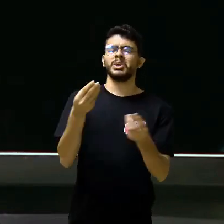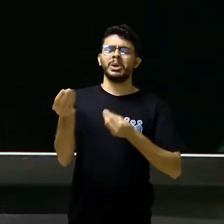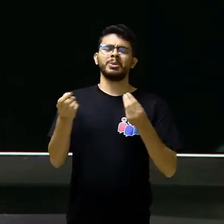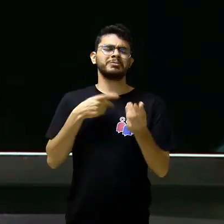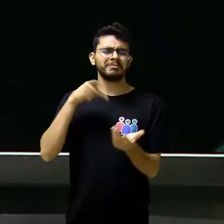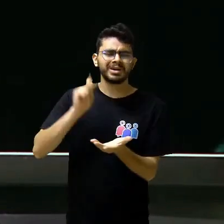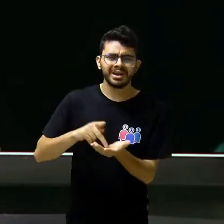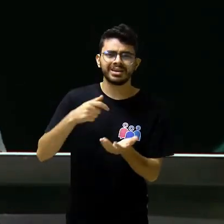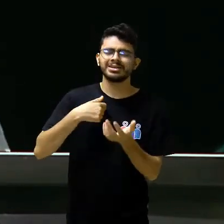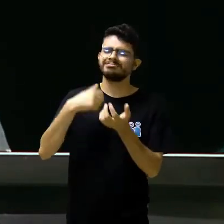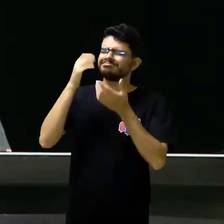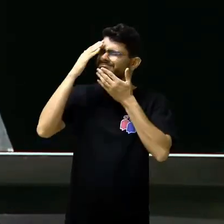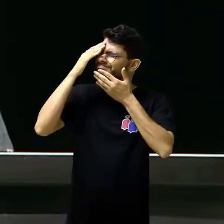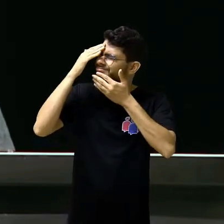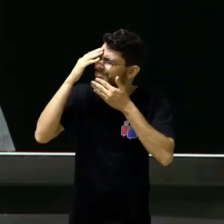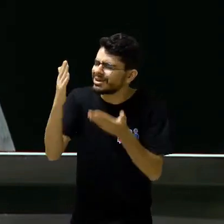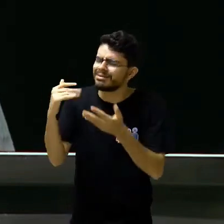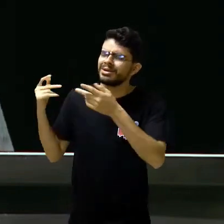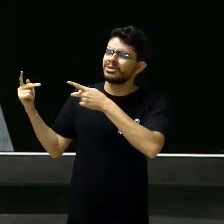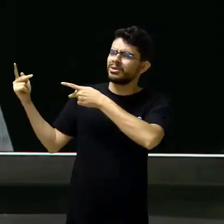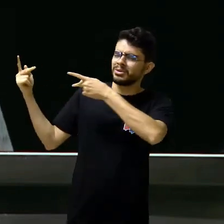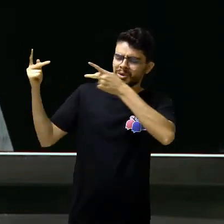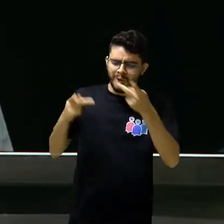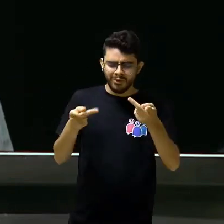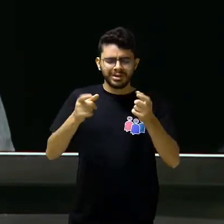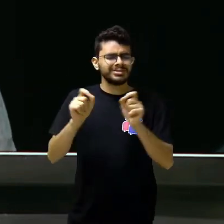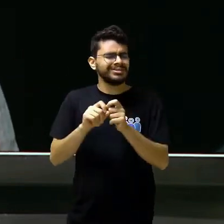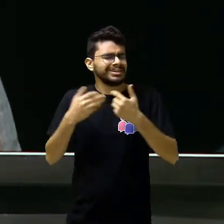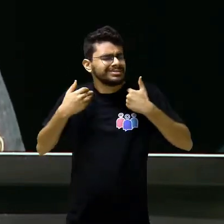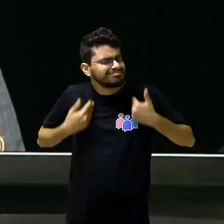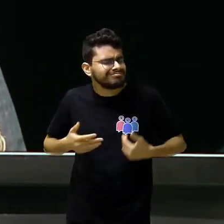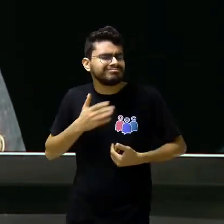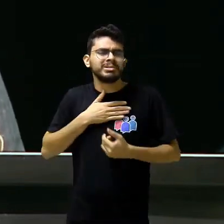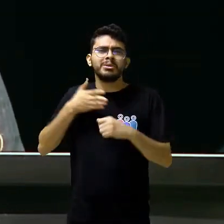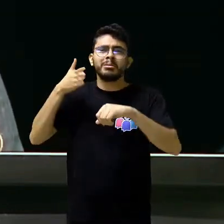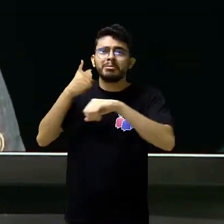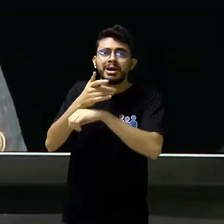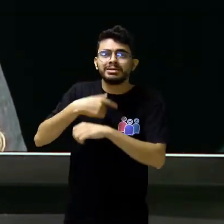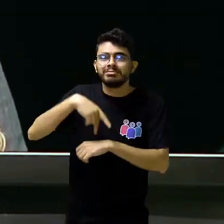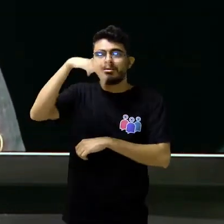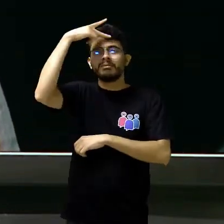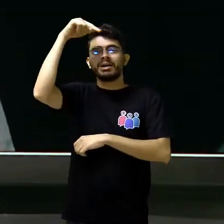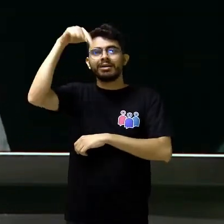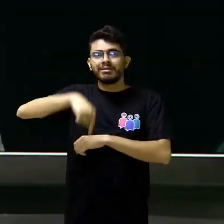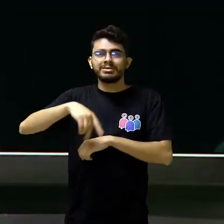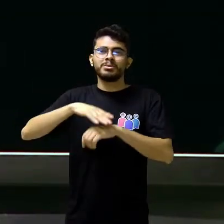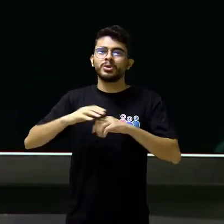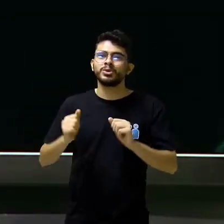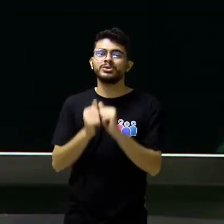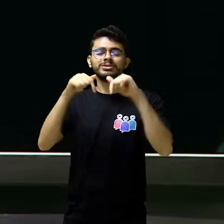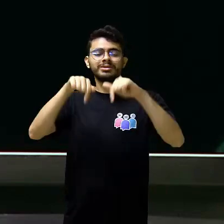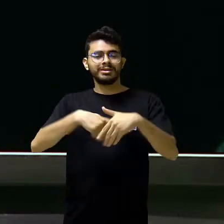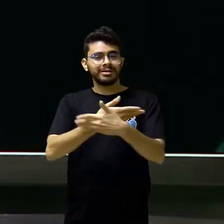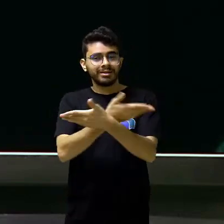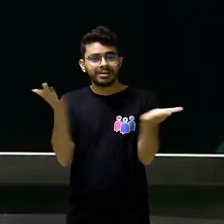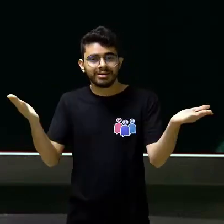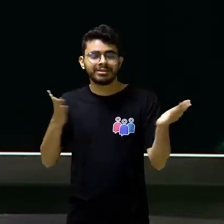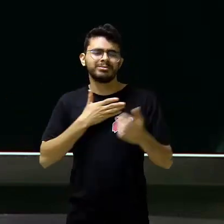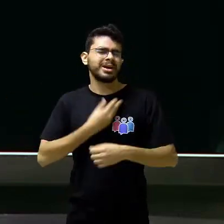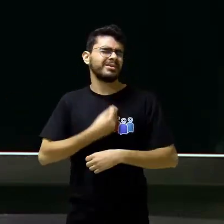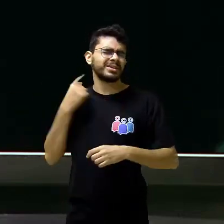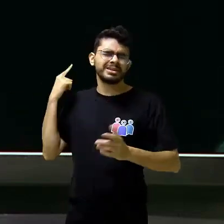agradecer o convite que vocês me fizeram para que eu vivesse esse momento aqui hoje na minha